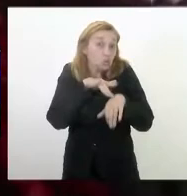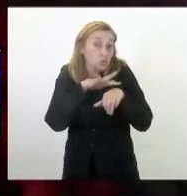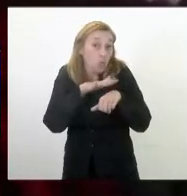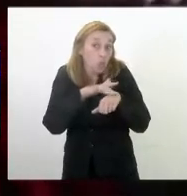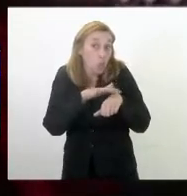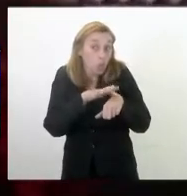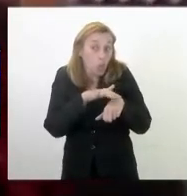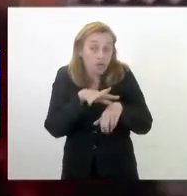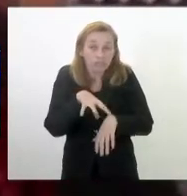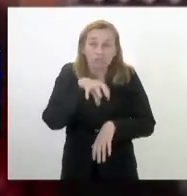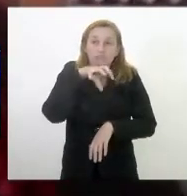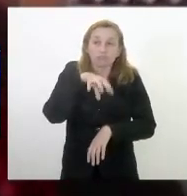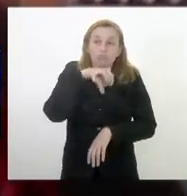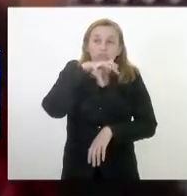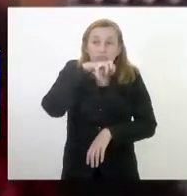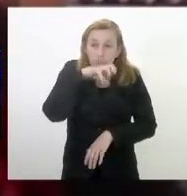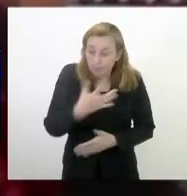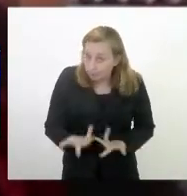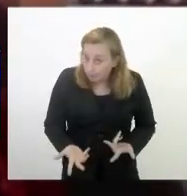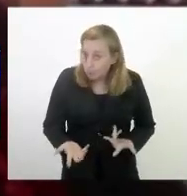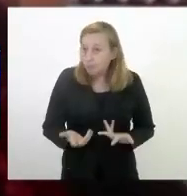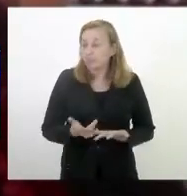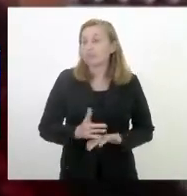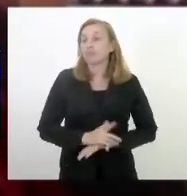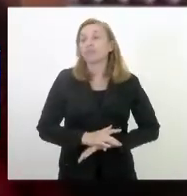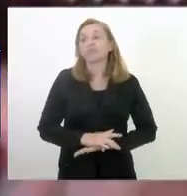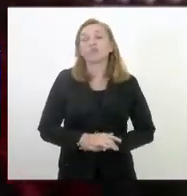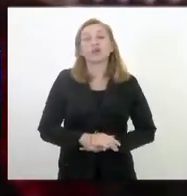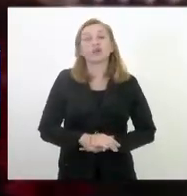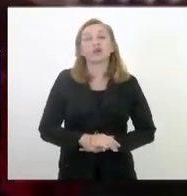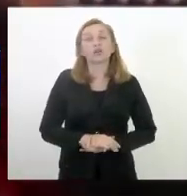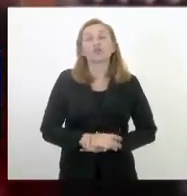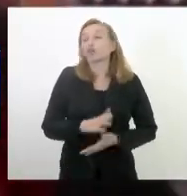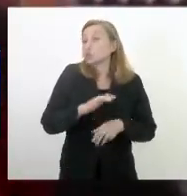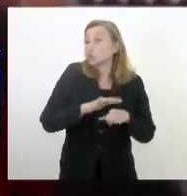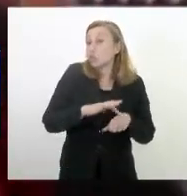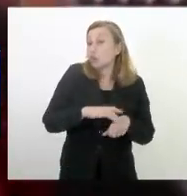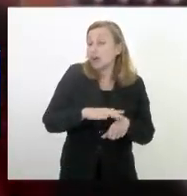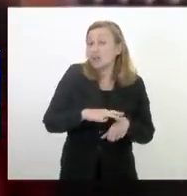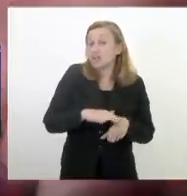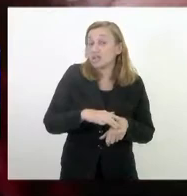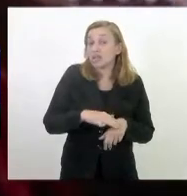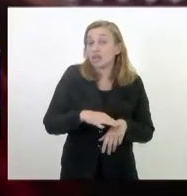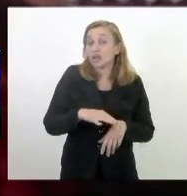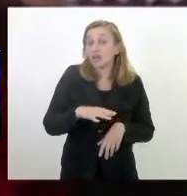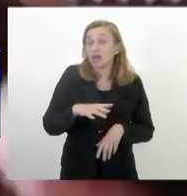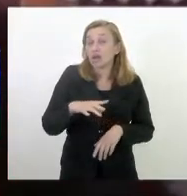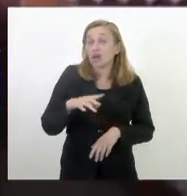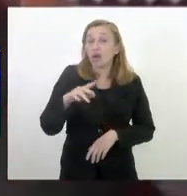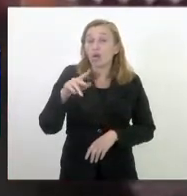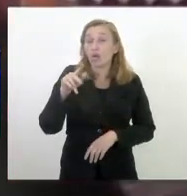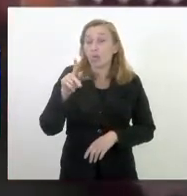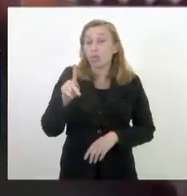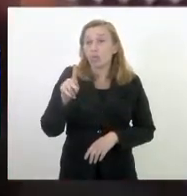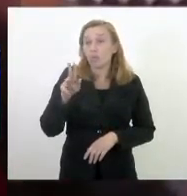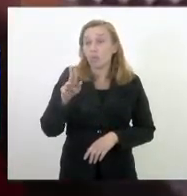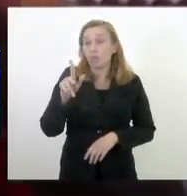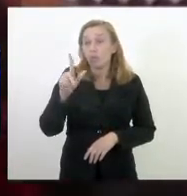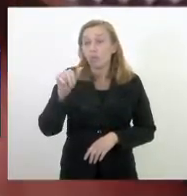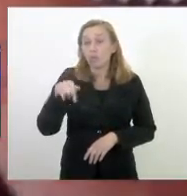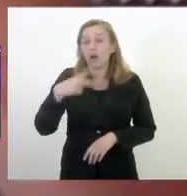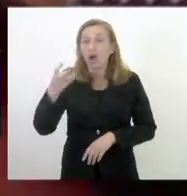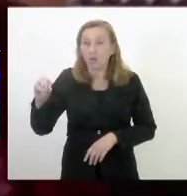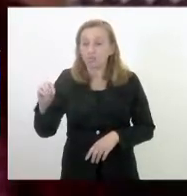das DPOCs, que a gente falou aqui na hora do parecer, das doenças pulmonares. Isso impacta nas